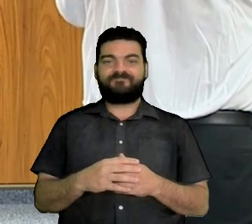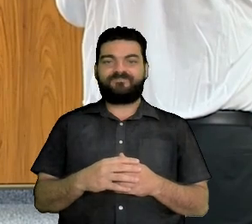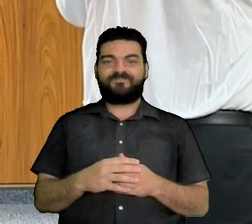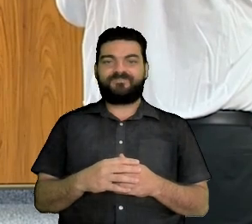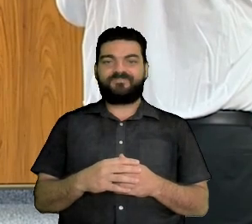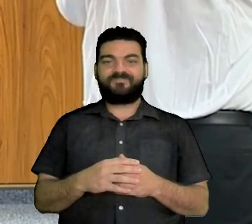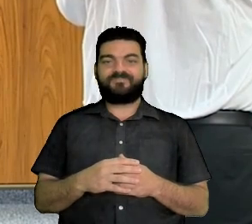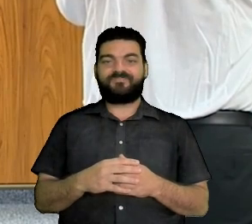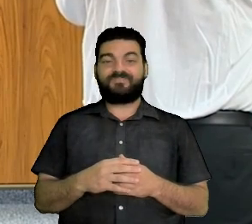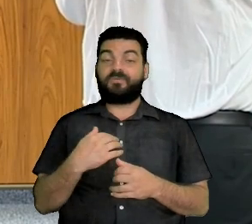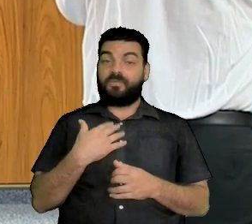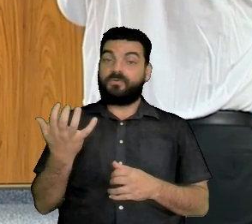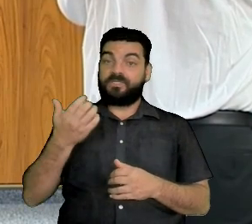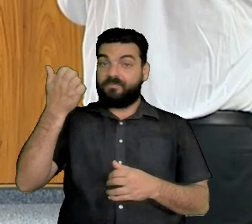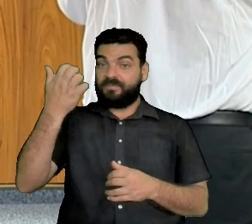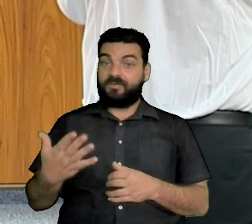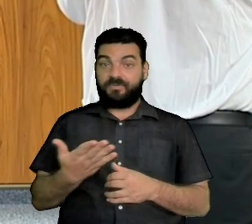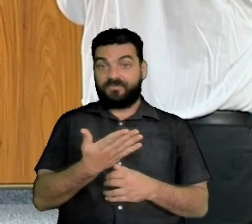precedente, então.